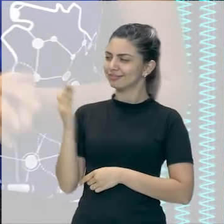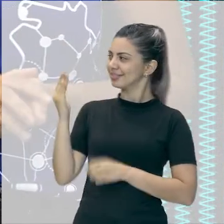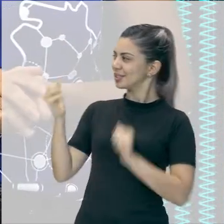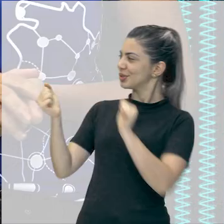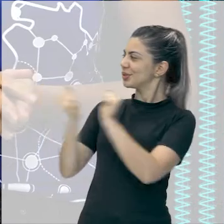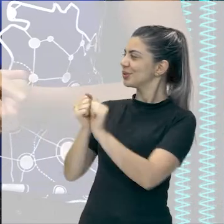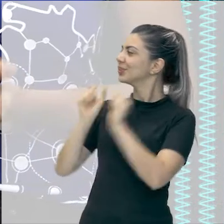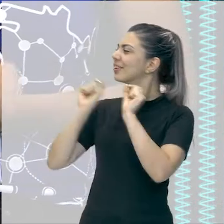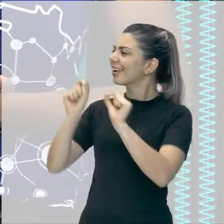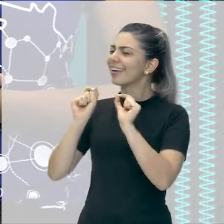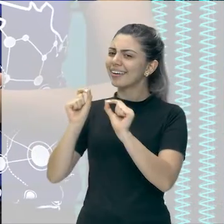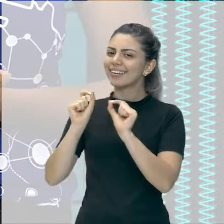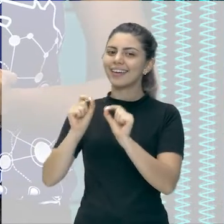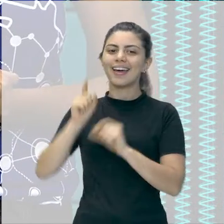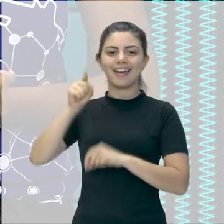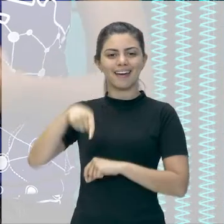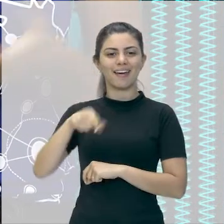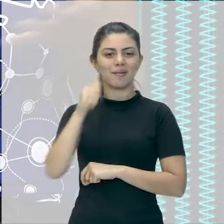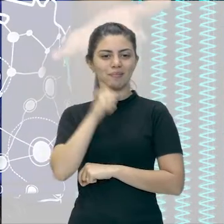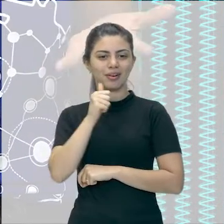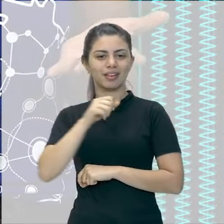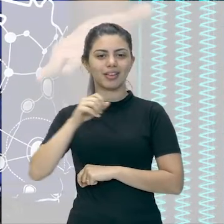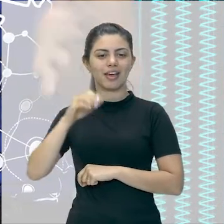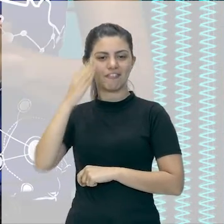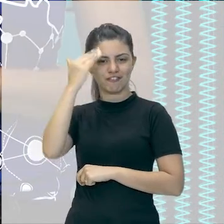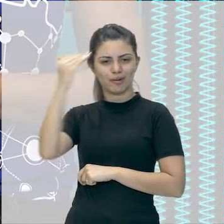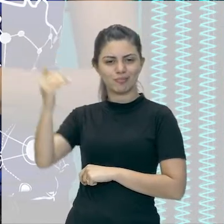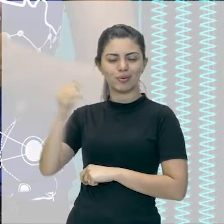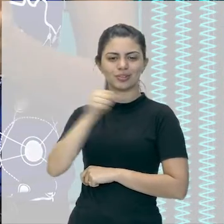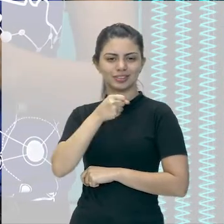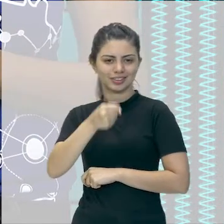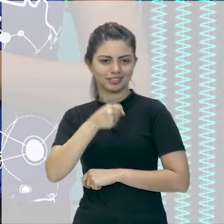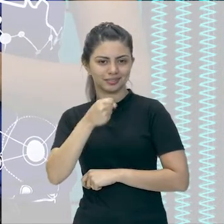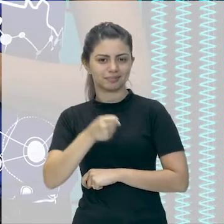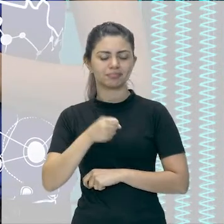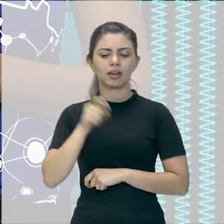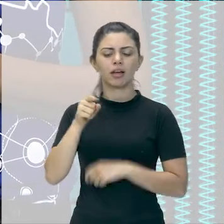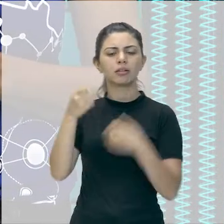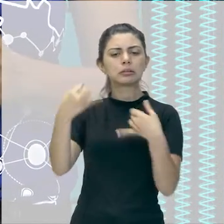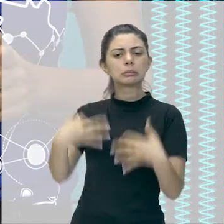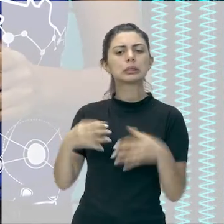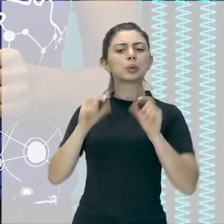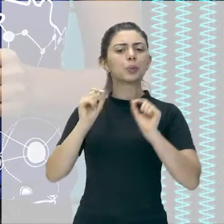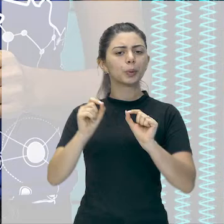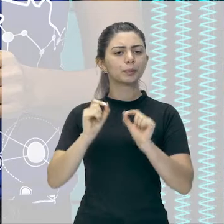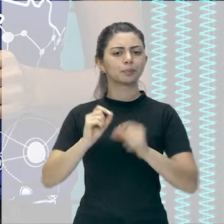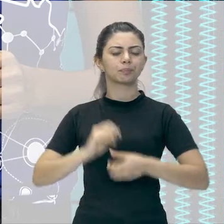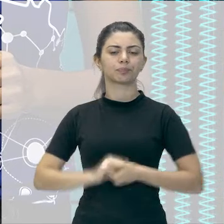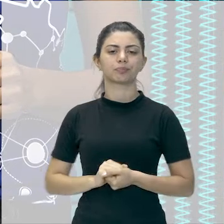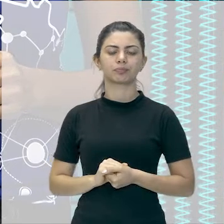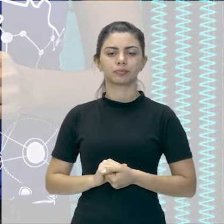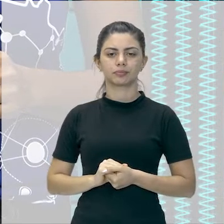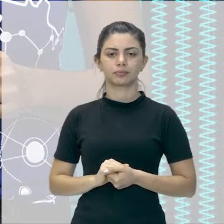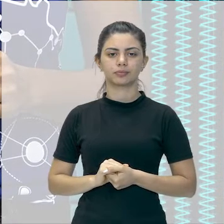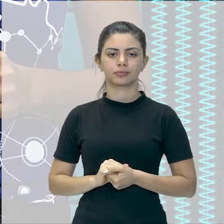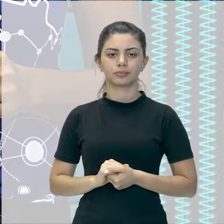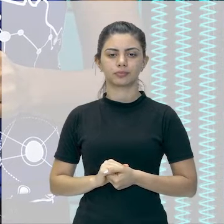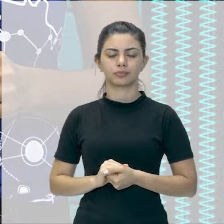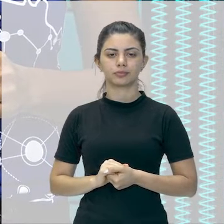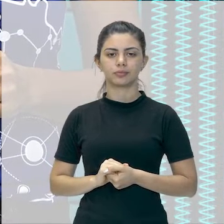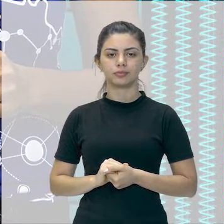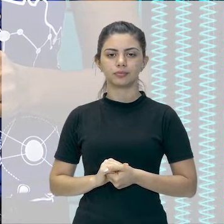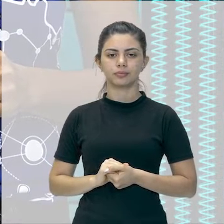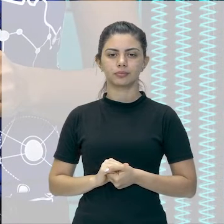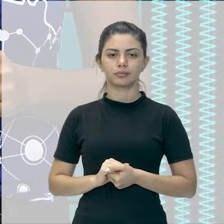a Taylor Swift. Então, o que ela comentou a respeito da carreira dela? Vamos observar. Ela disse o seguinte, ó, I